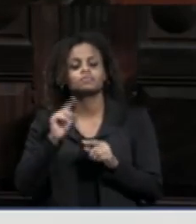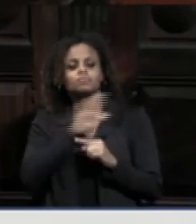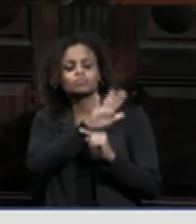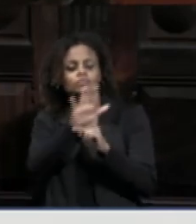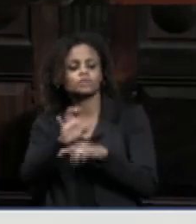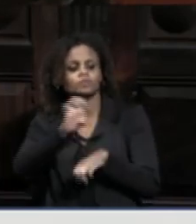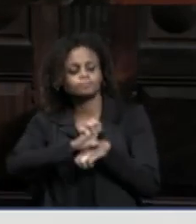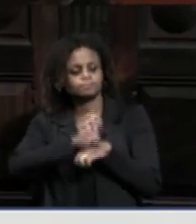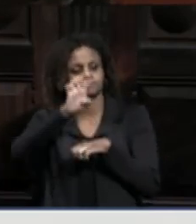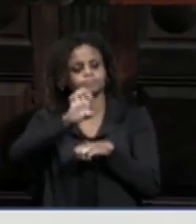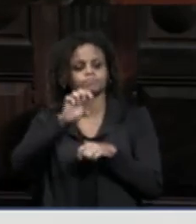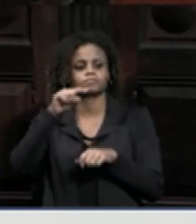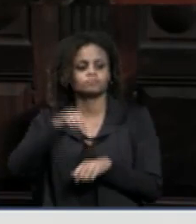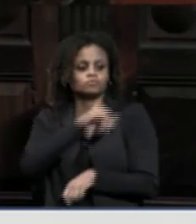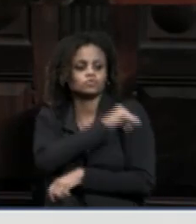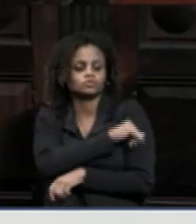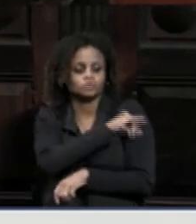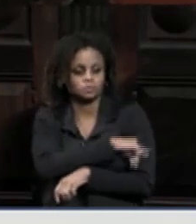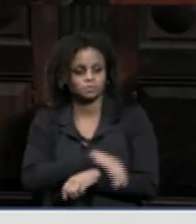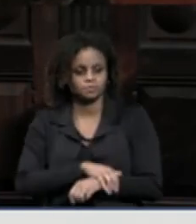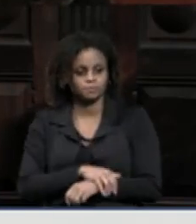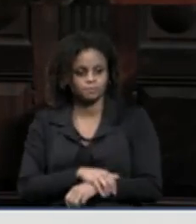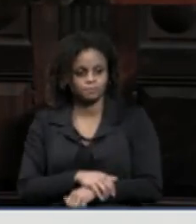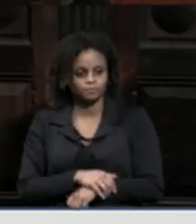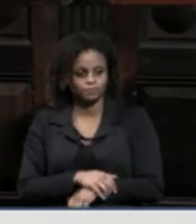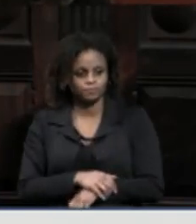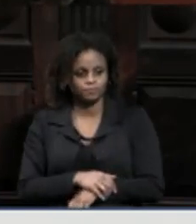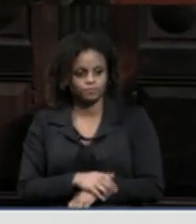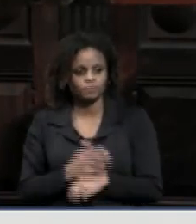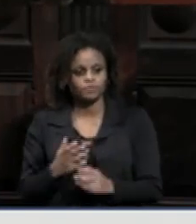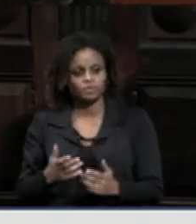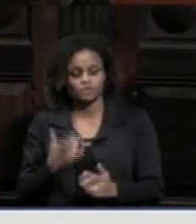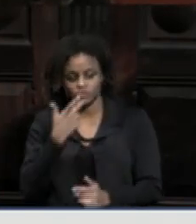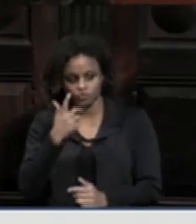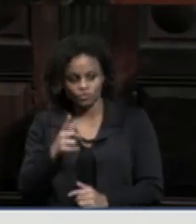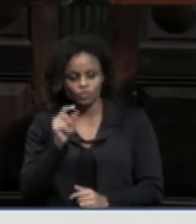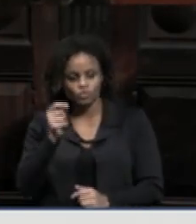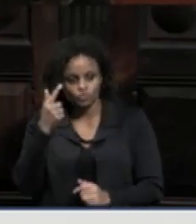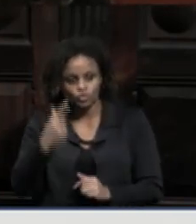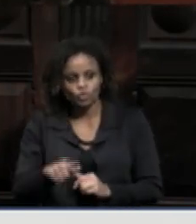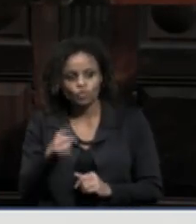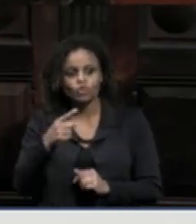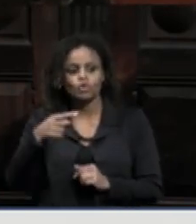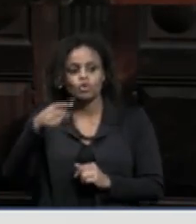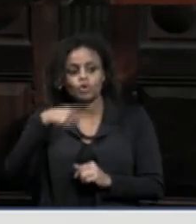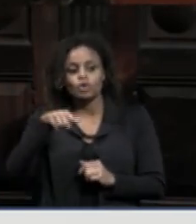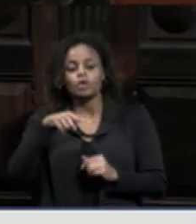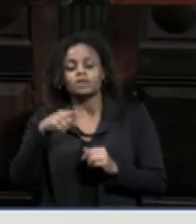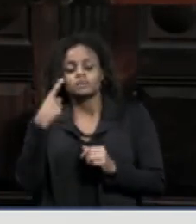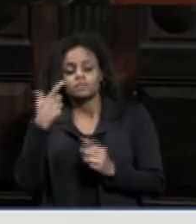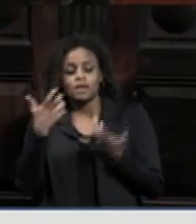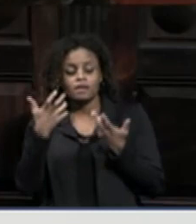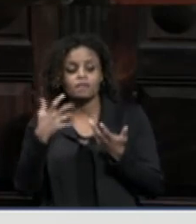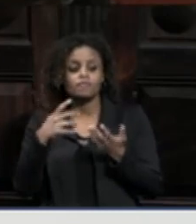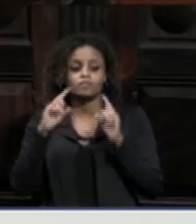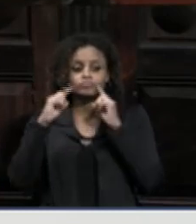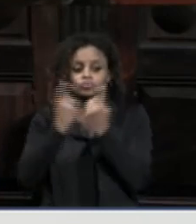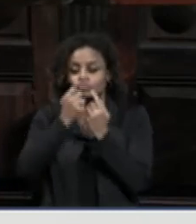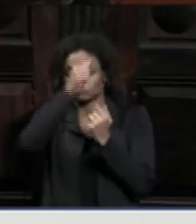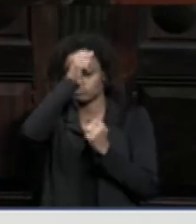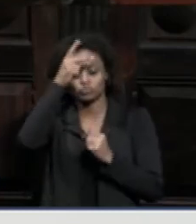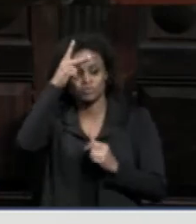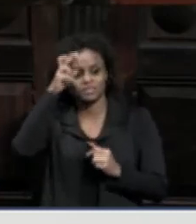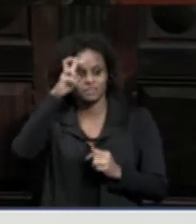Rio de Janeiro. Então, eu reitero, a gente tira esse indicativo de fazer essa audiência pública na quinta-feira. Se o